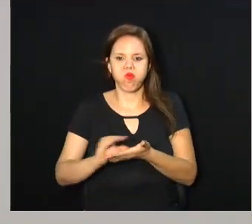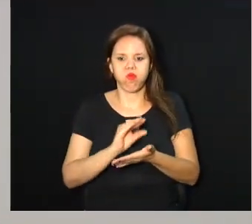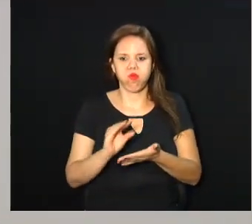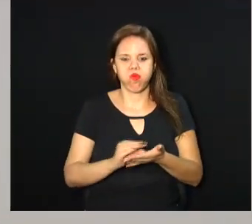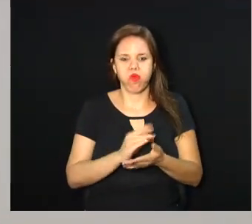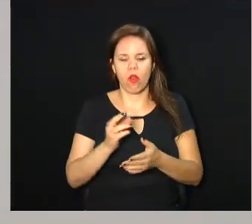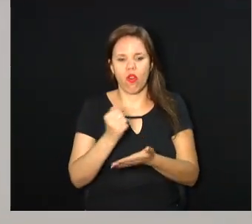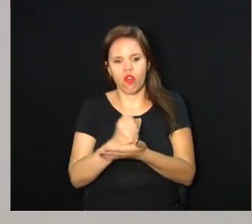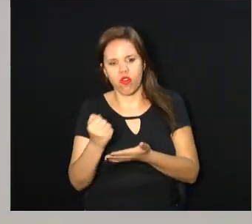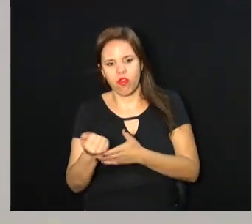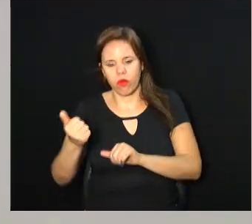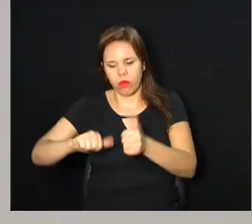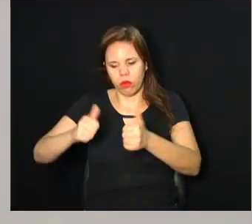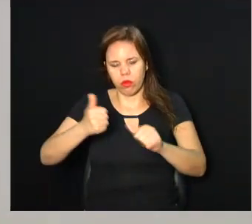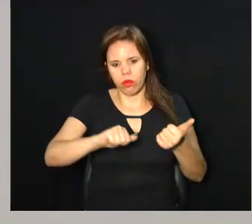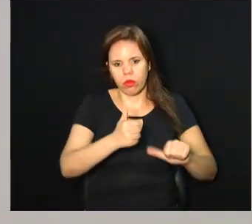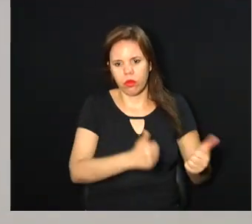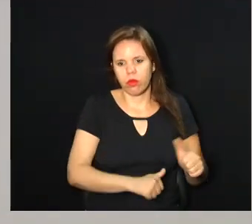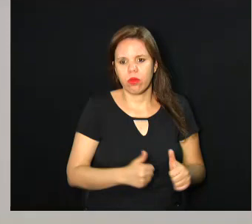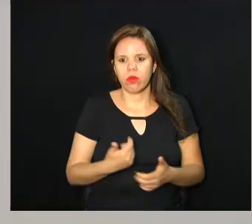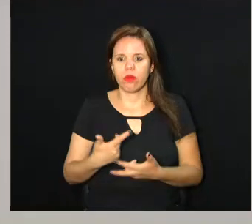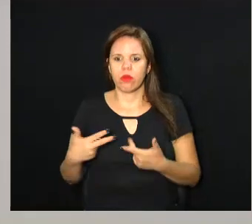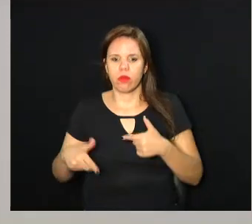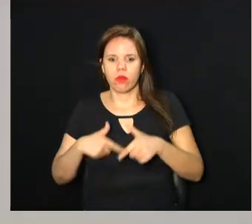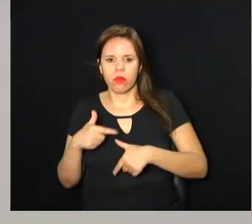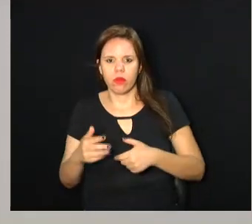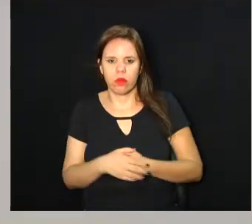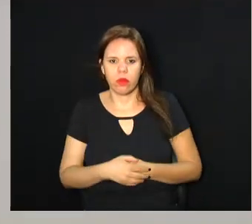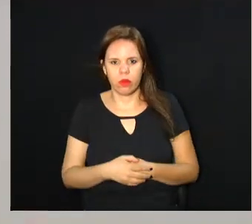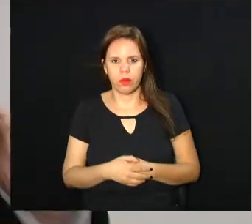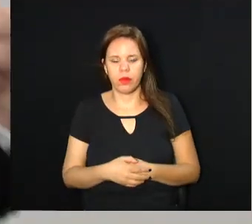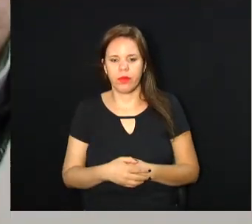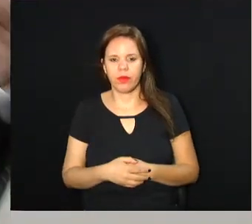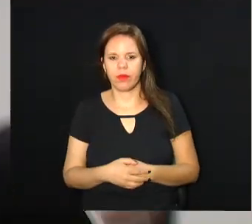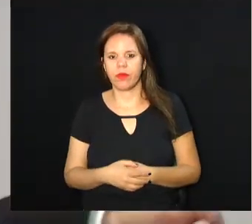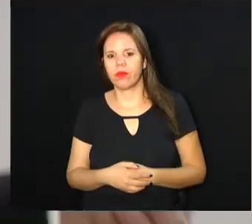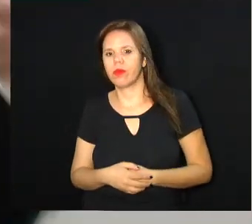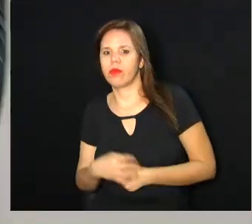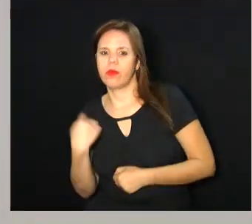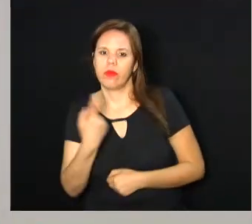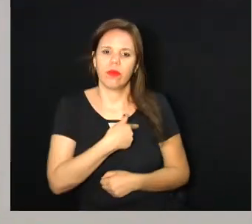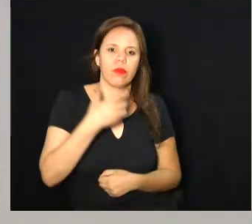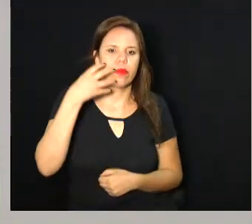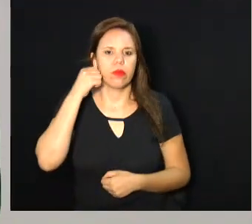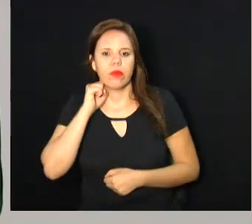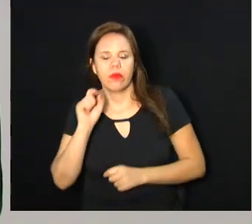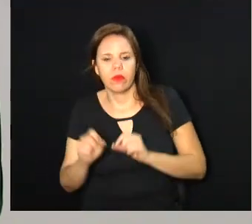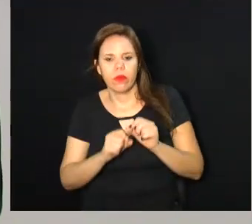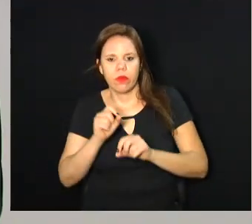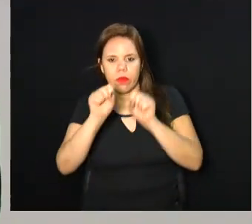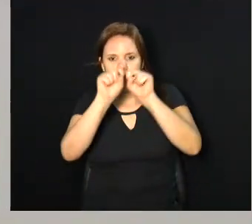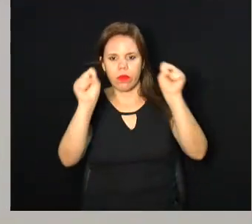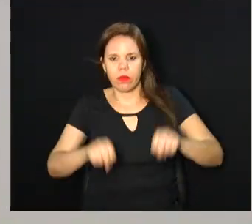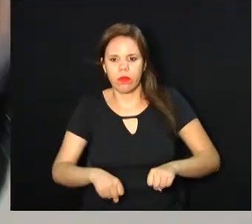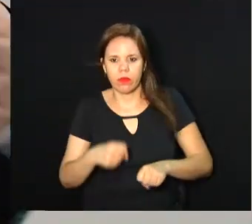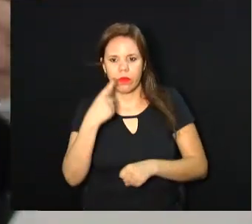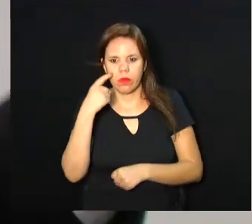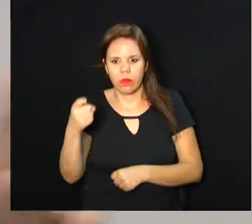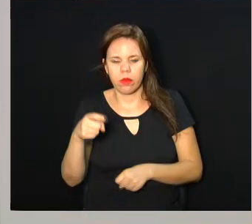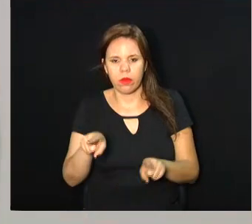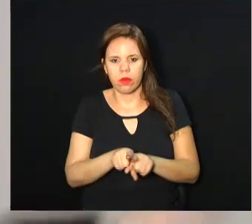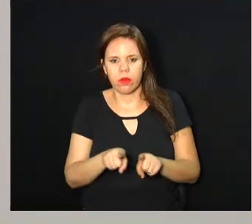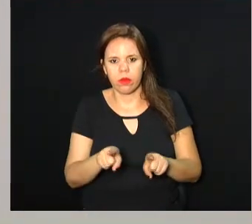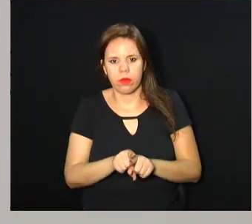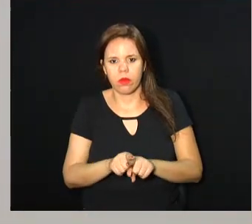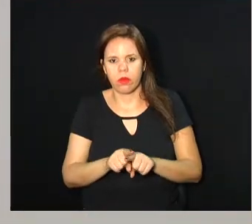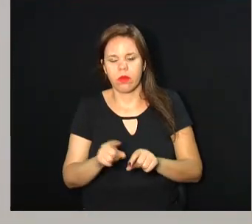de contratos, revisão de procedimentos, né? Nós adotamos aqui um sistema muito interessante de pregão eletrônico